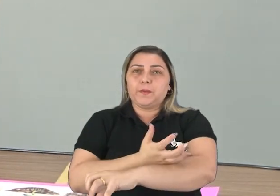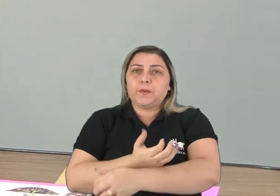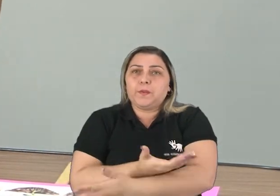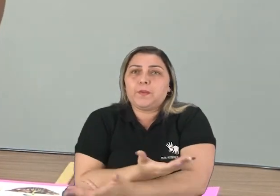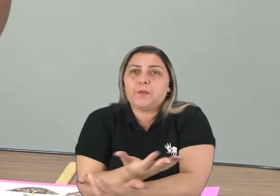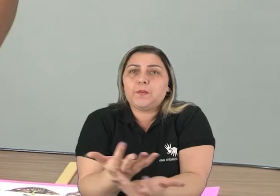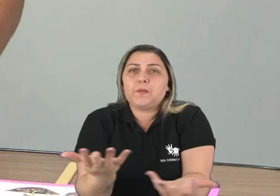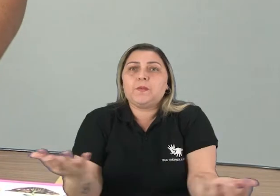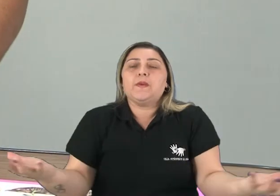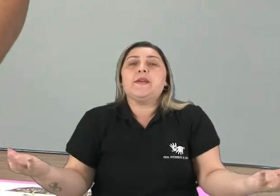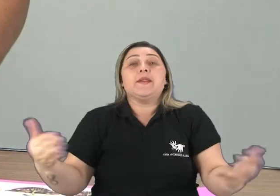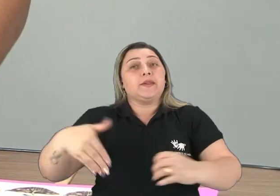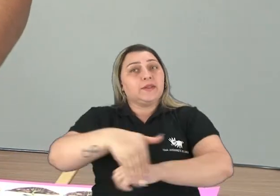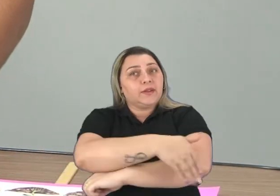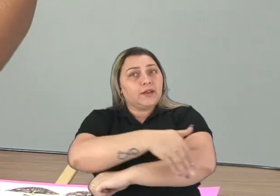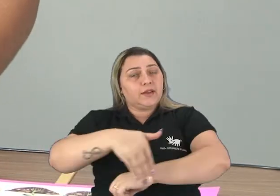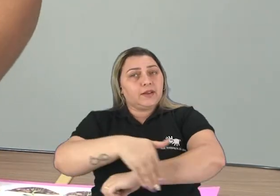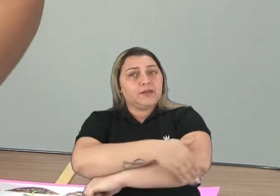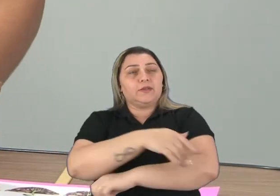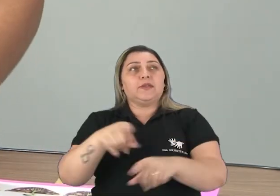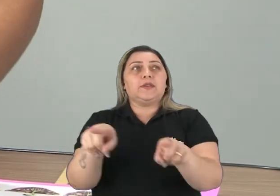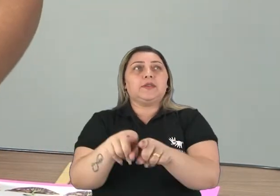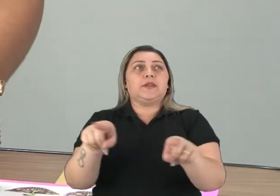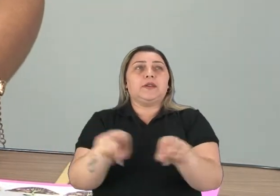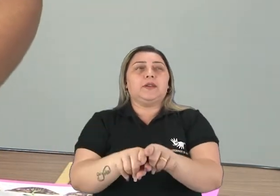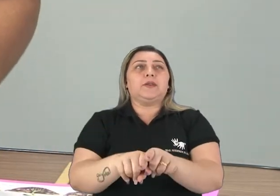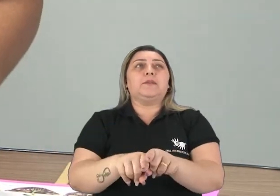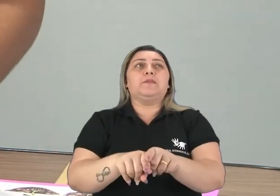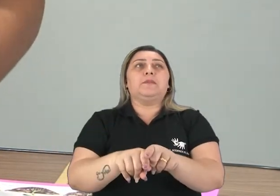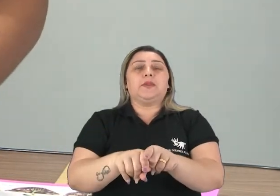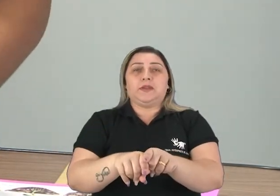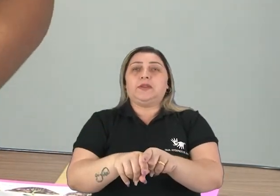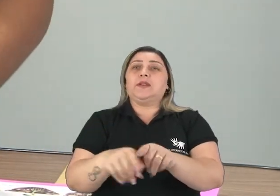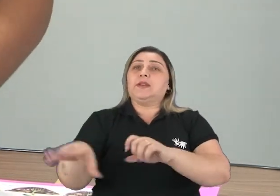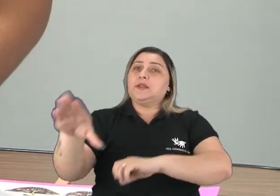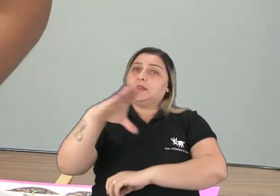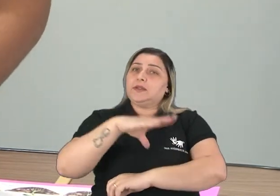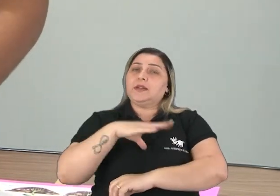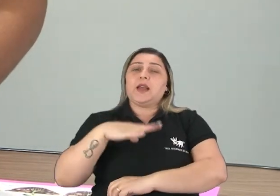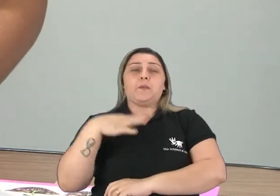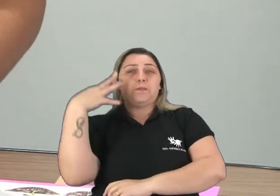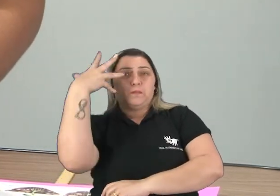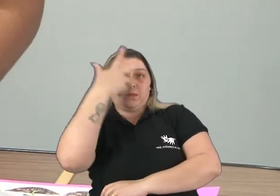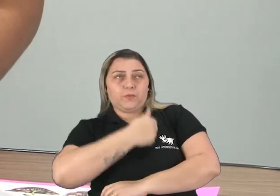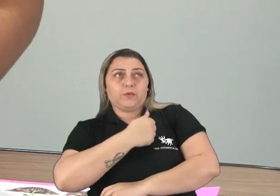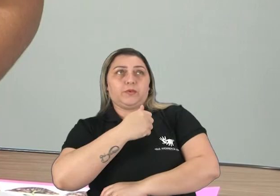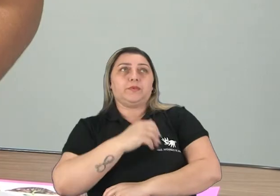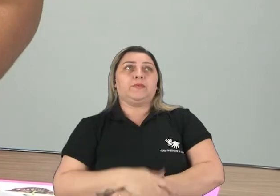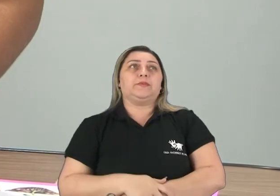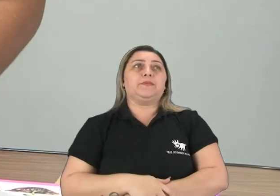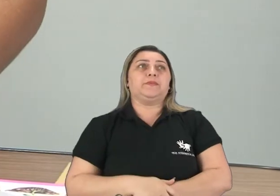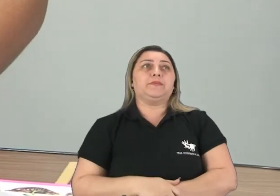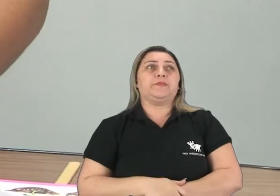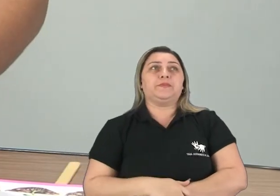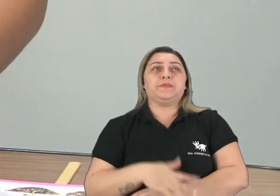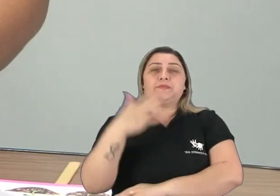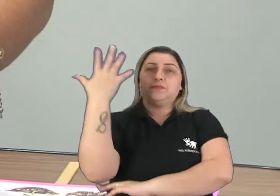seja também nas ruas, em canteiros espalhados pela cidade, elas vão embelezar, elas são